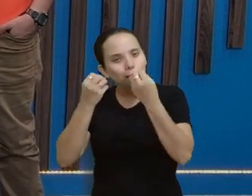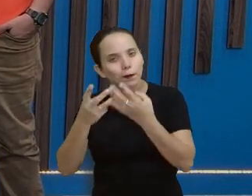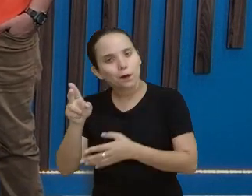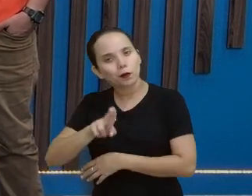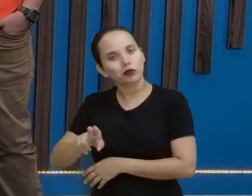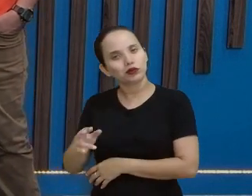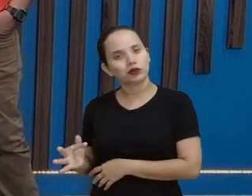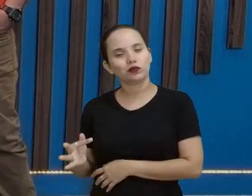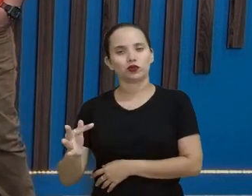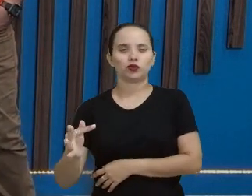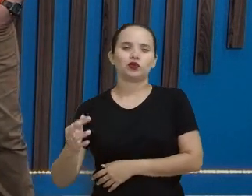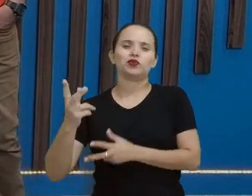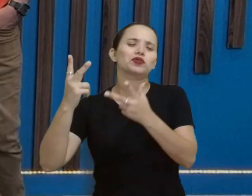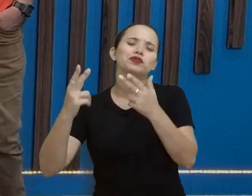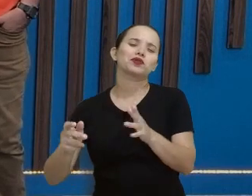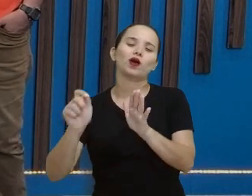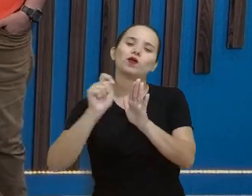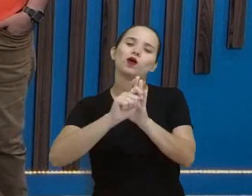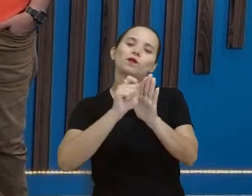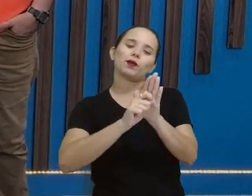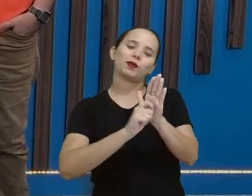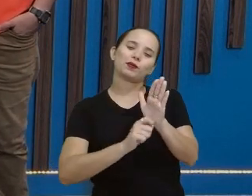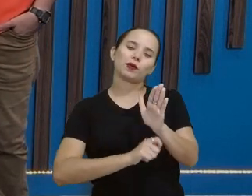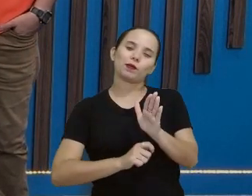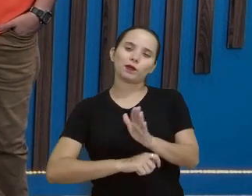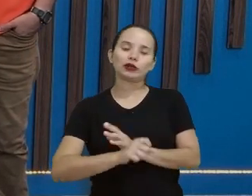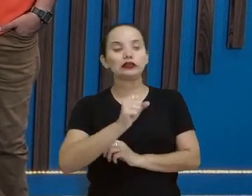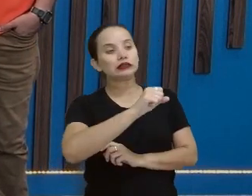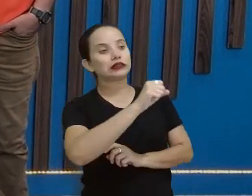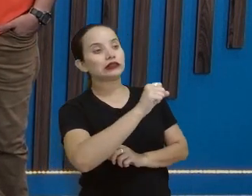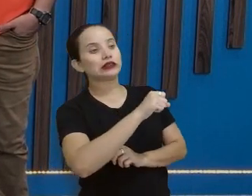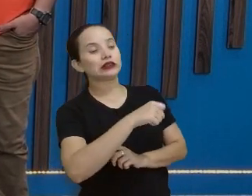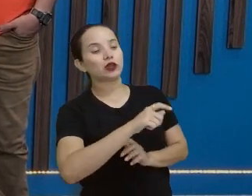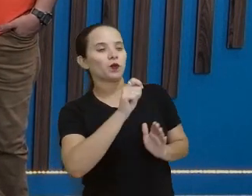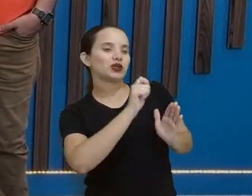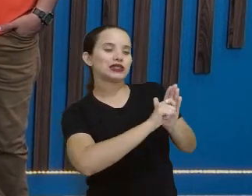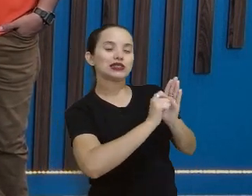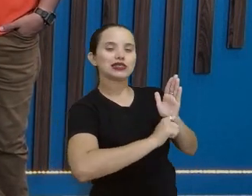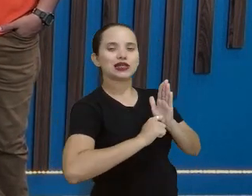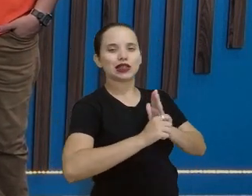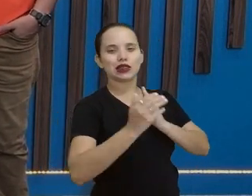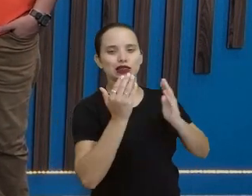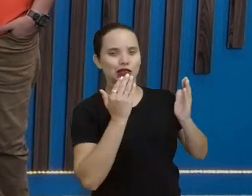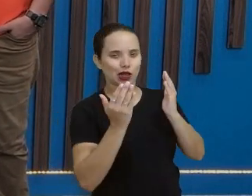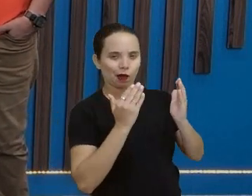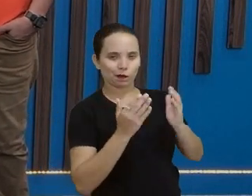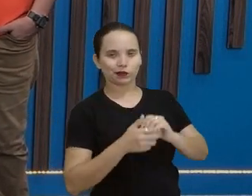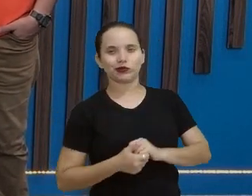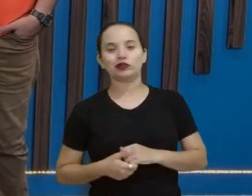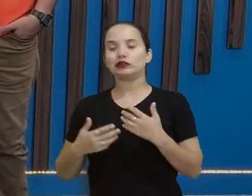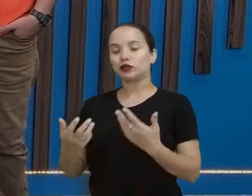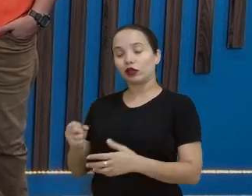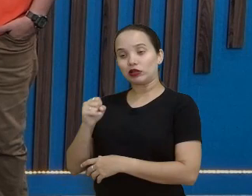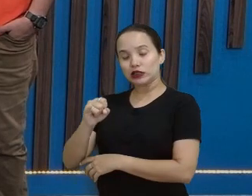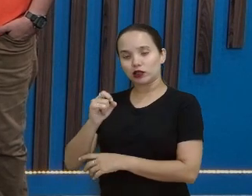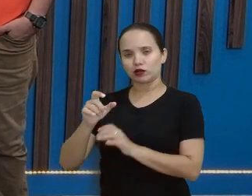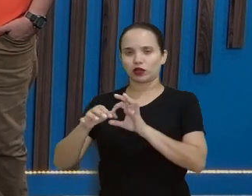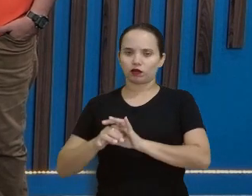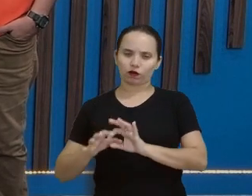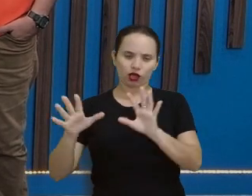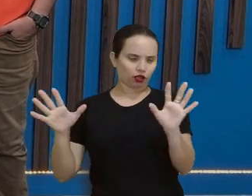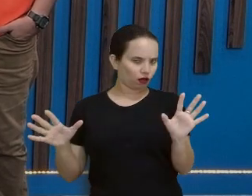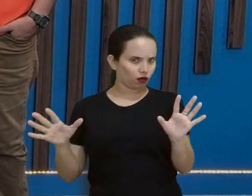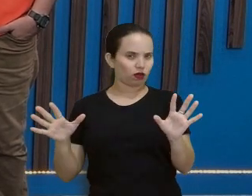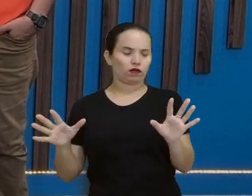um diário, por exemplo. Sim, Né? uma escrita Então, terapêutica, né? Se preferir pois falar é. assim, né? E aí, ó, para os que sentirem à vontade, não precisa nem